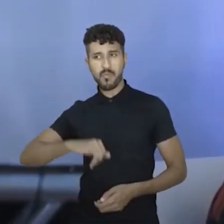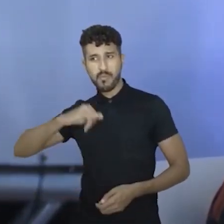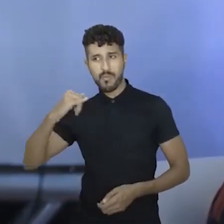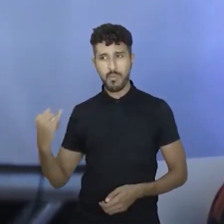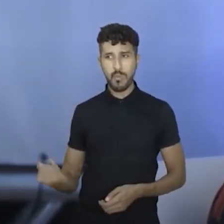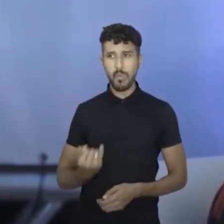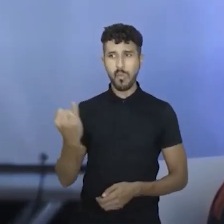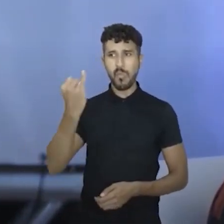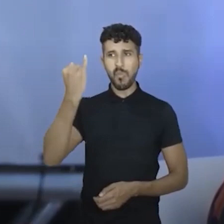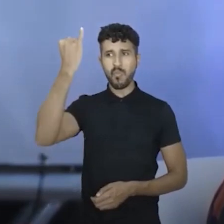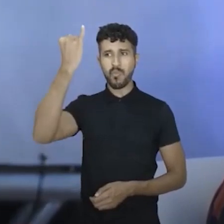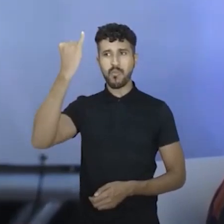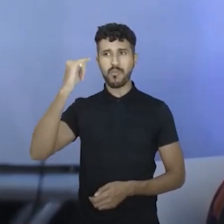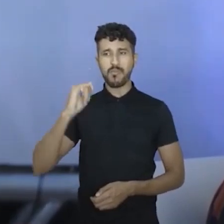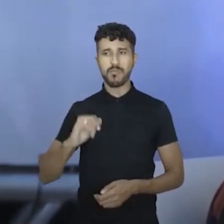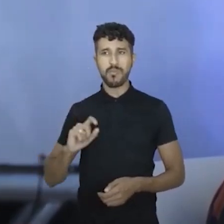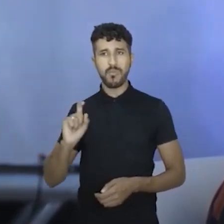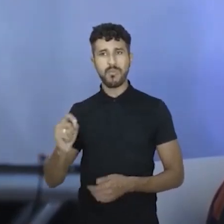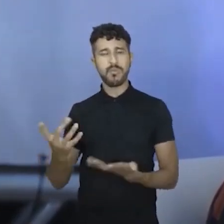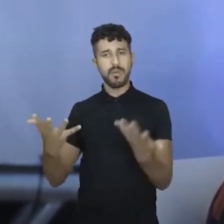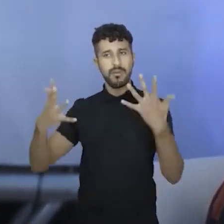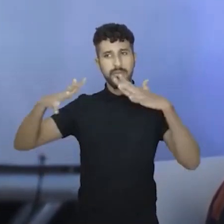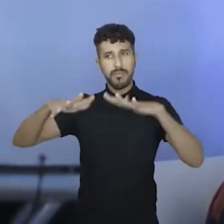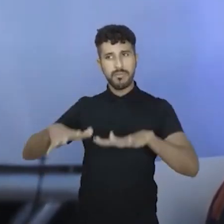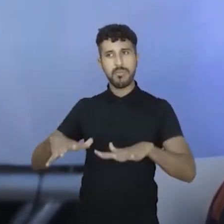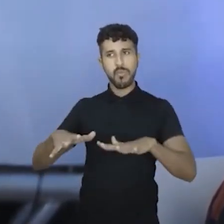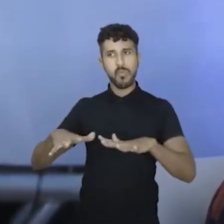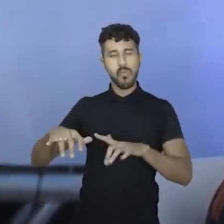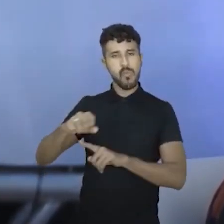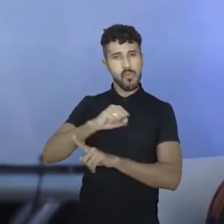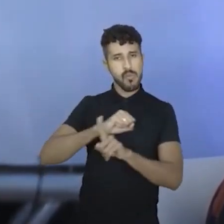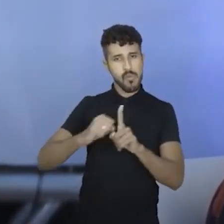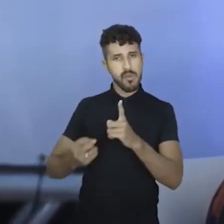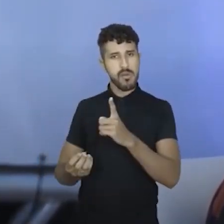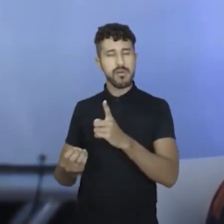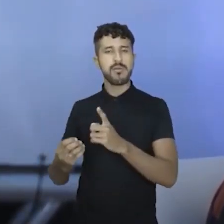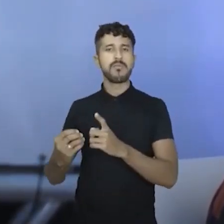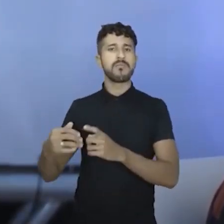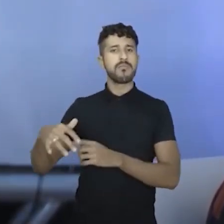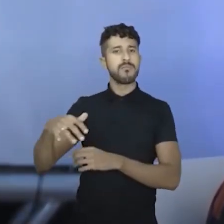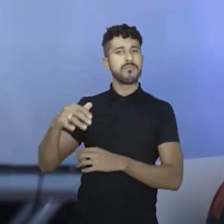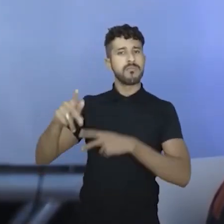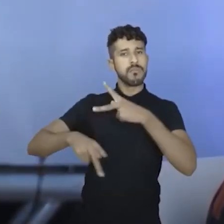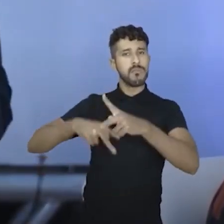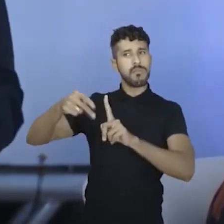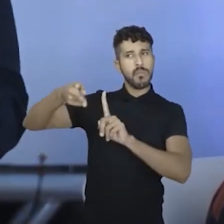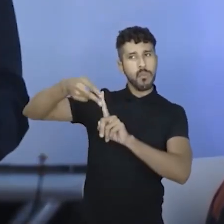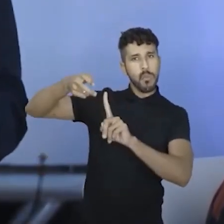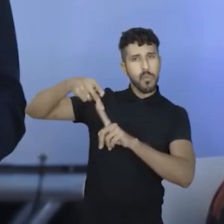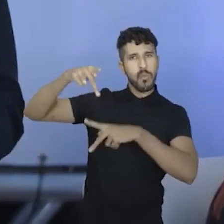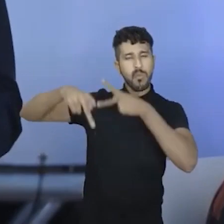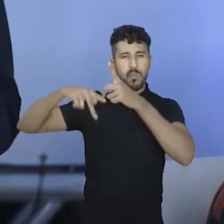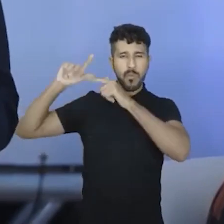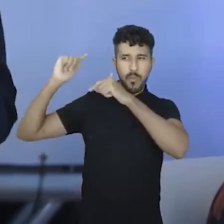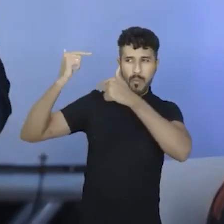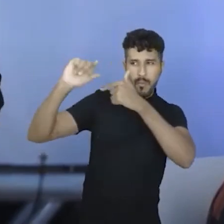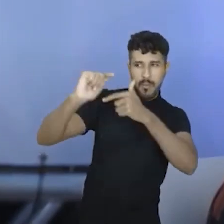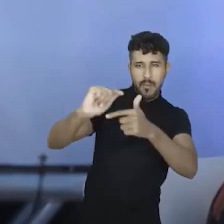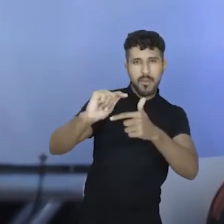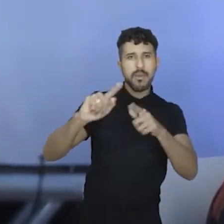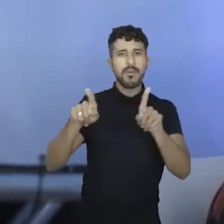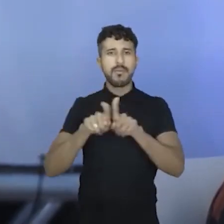fundamental a inclusão socioprodutiva de povos indígenas, populações tradicionais